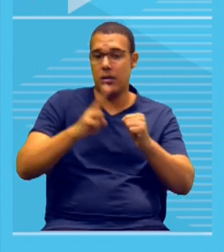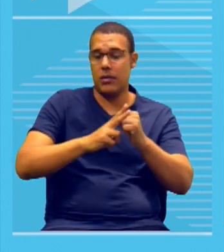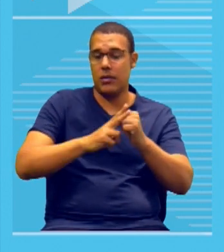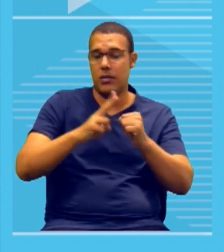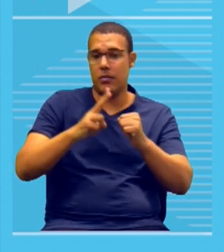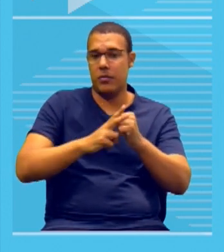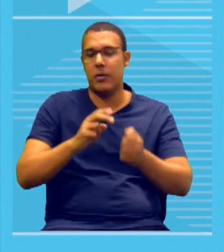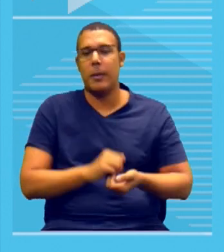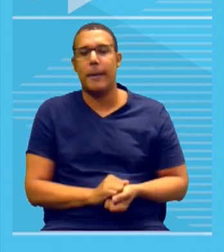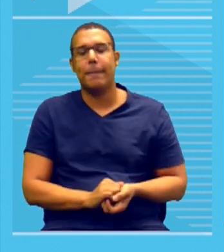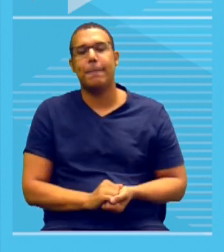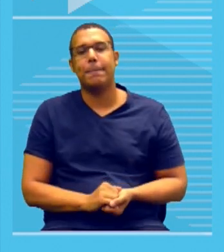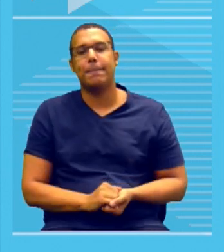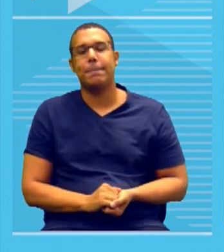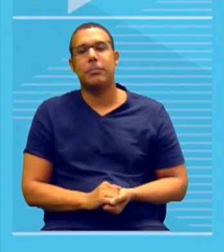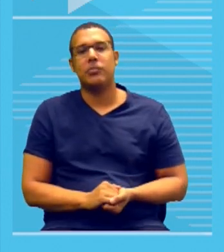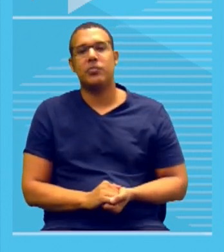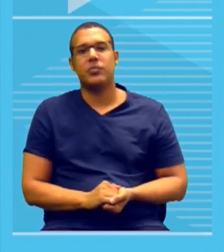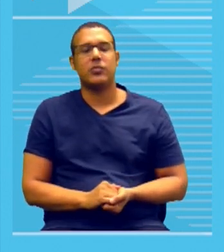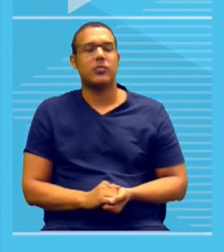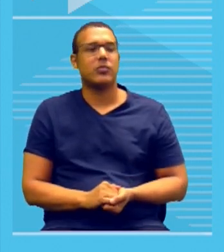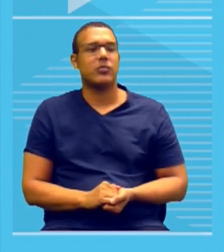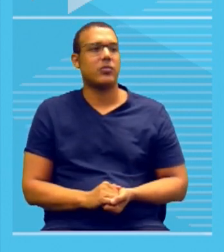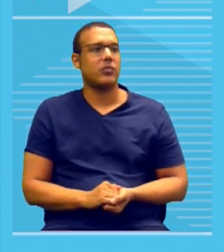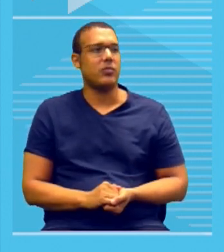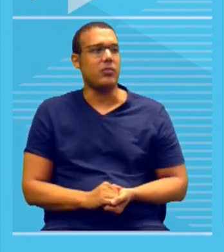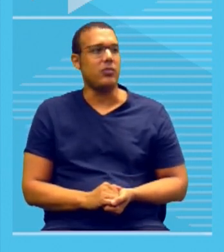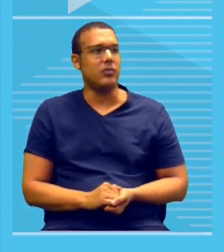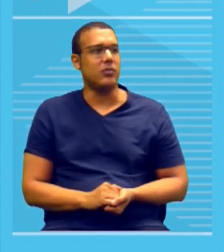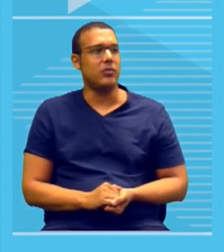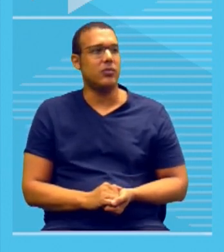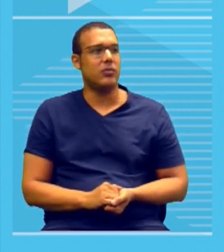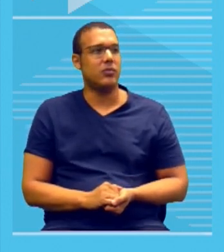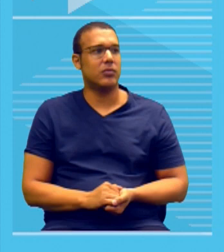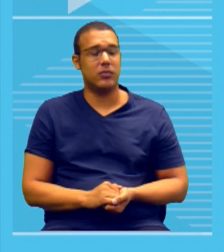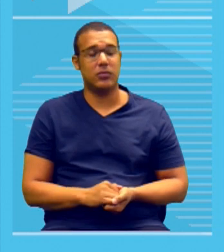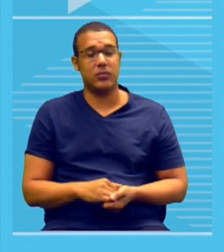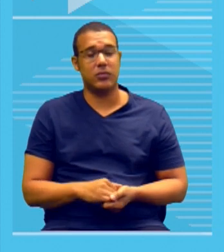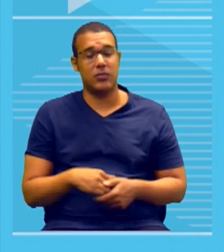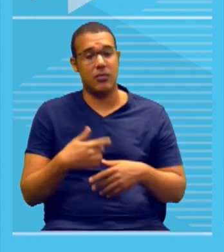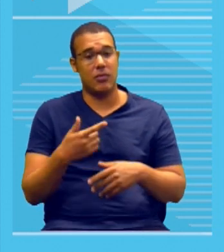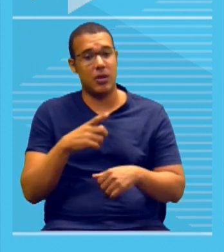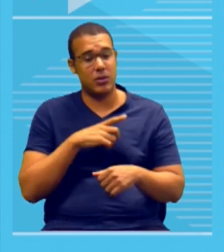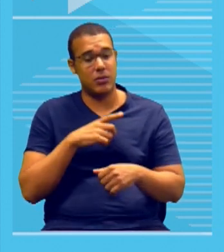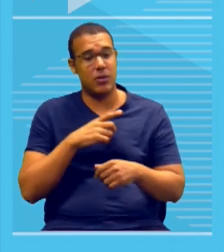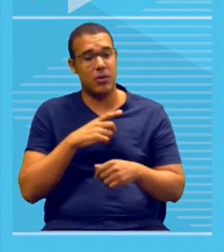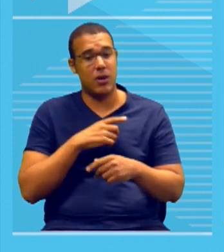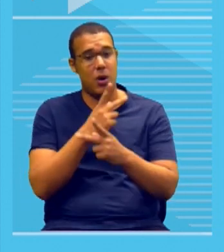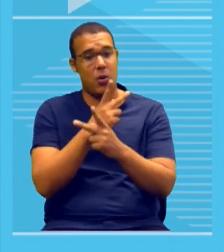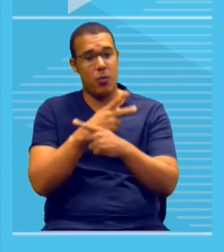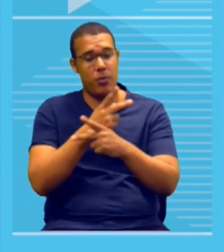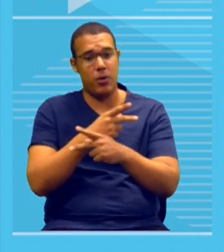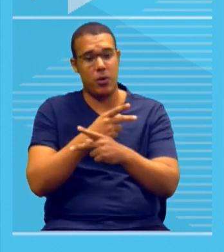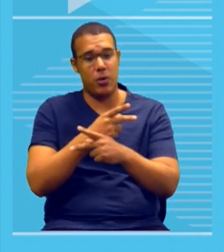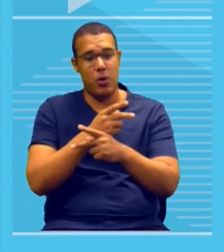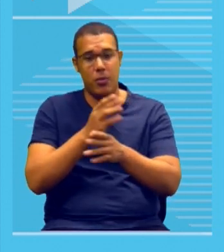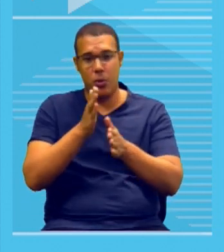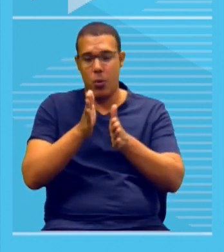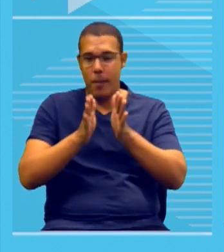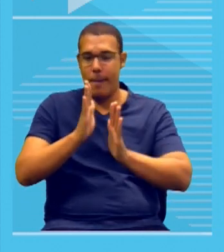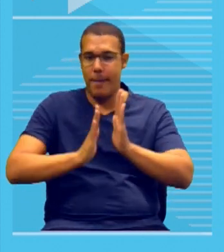o novo Santo Antônio Quando houver a colocação do pronome no meio do